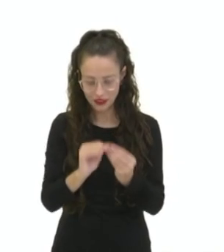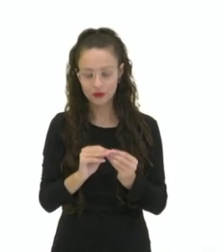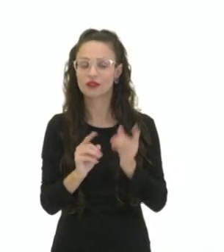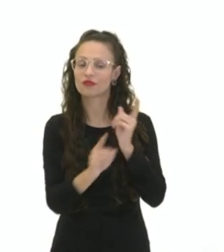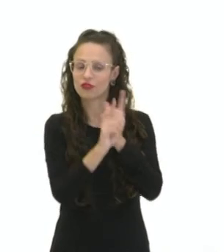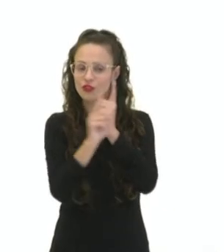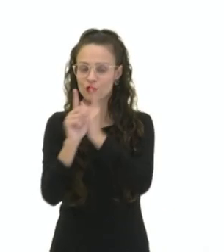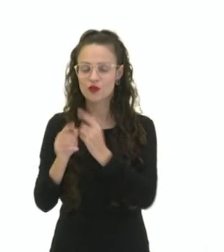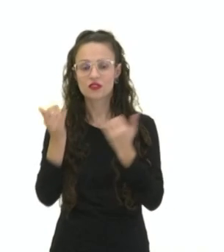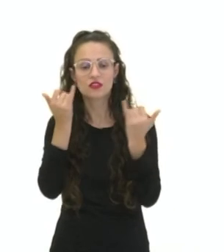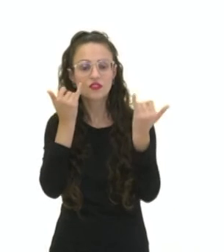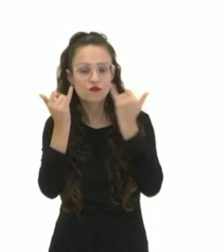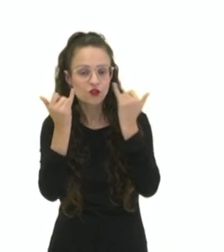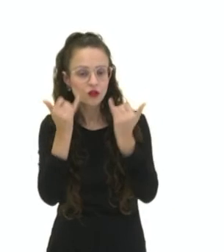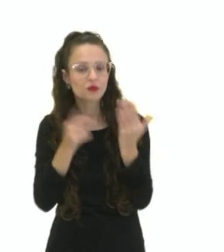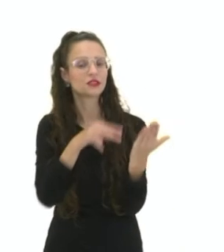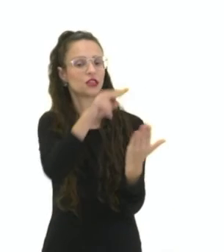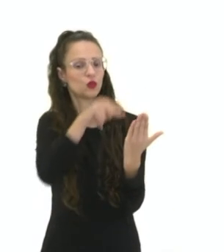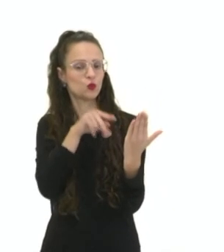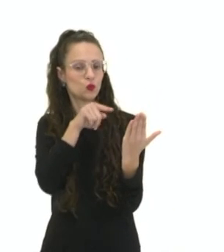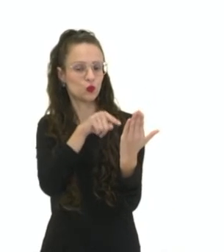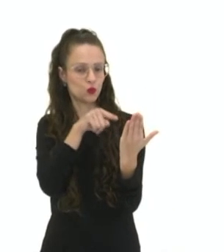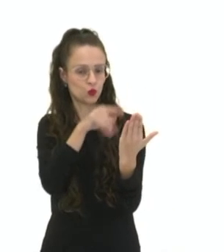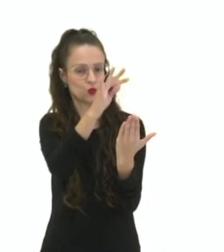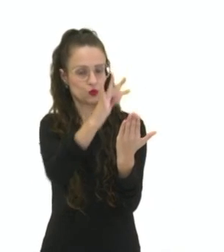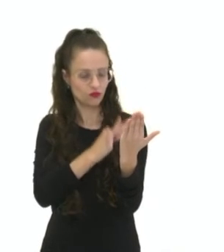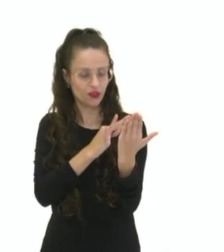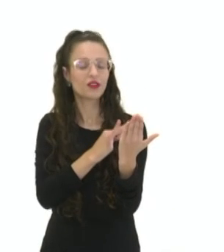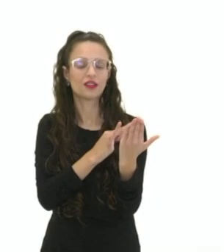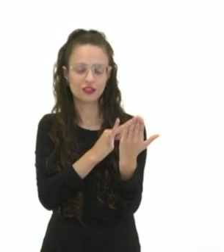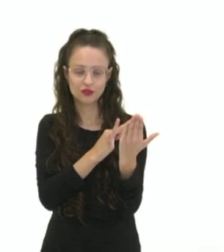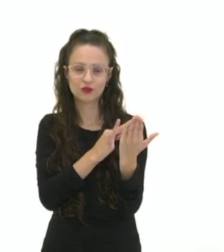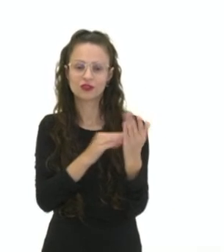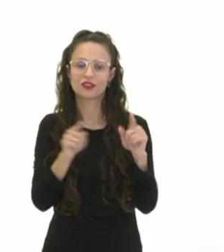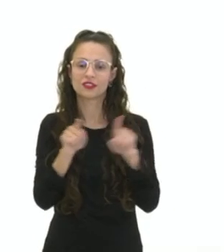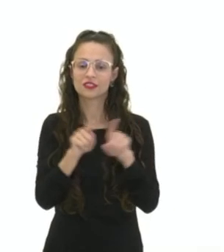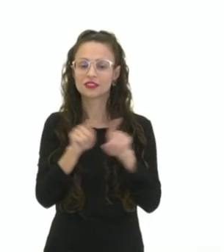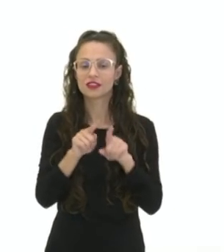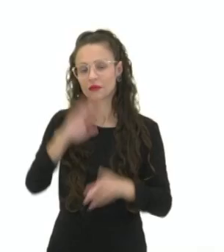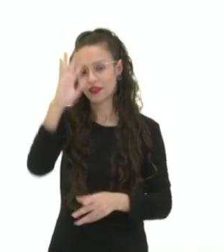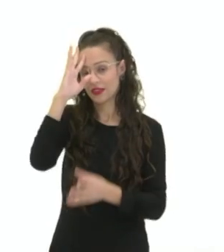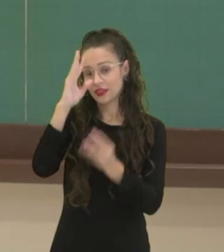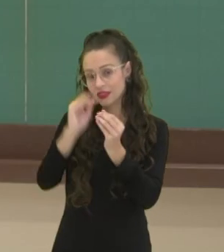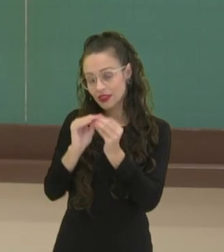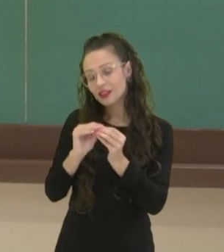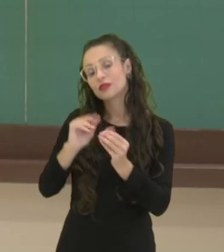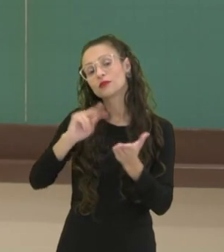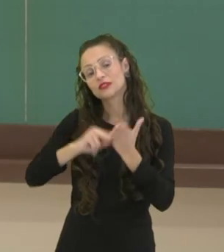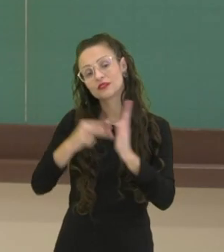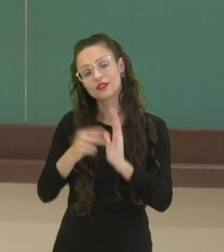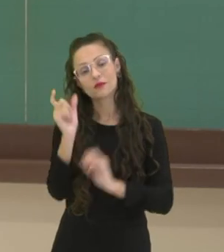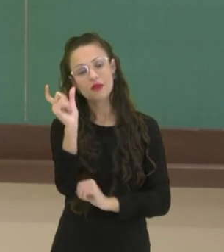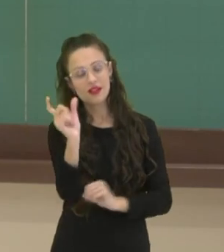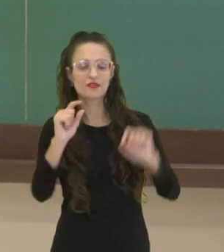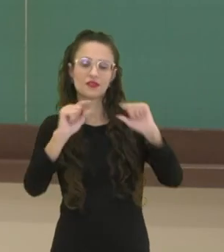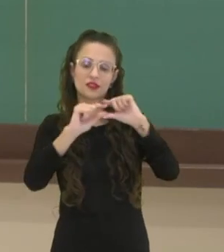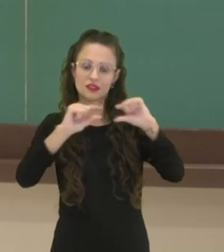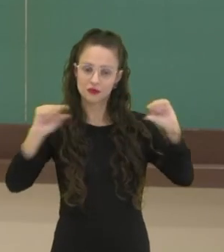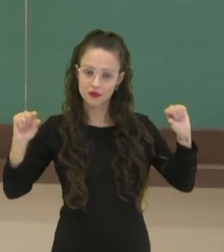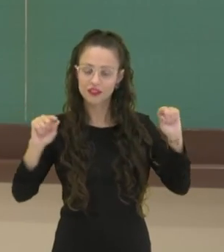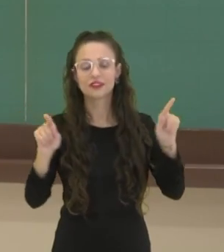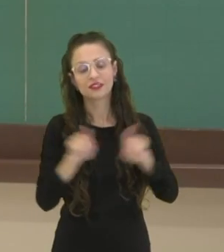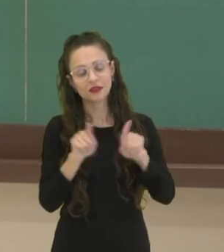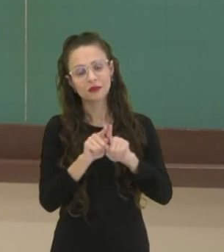localizamos informações explícitas em um texto, inferimos o sentido de uma palavra ou expressão